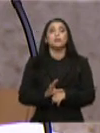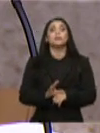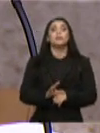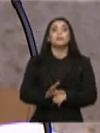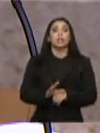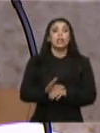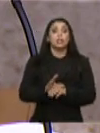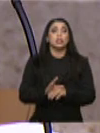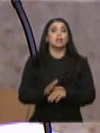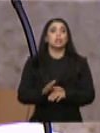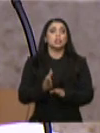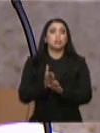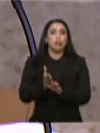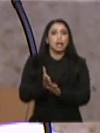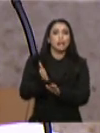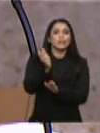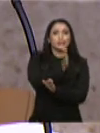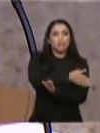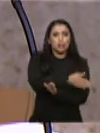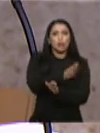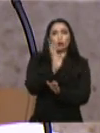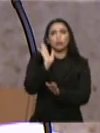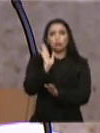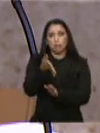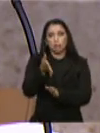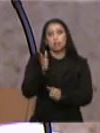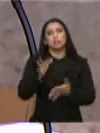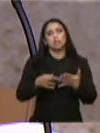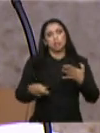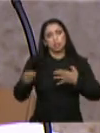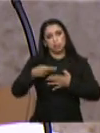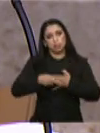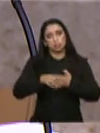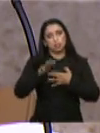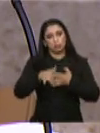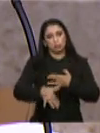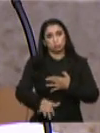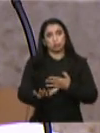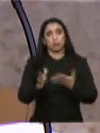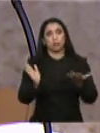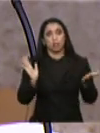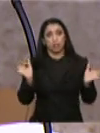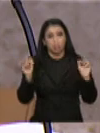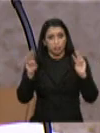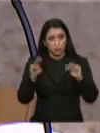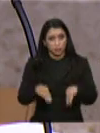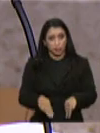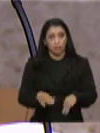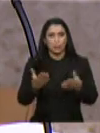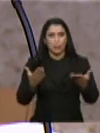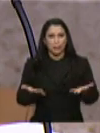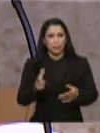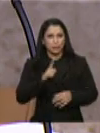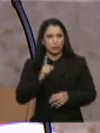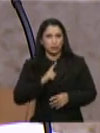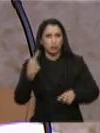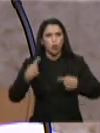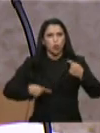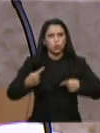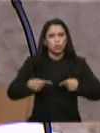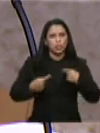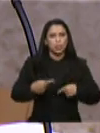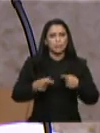data anterior ao trânsito em julgado da sentença exequenda. Solvido, por outro lado, o debate sob a